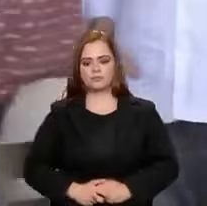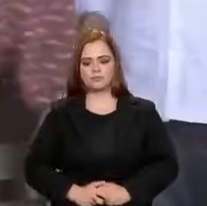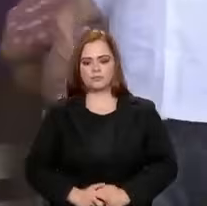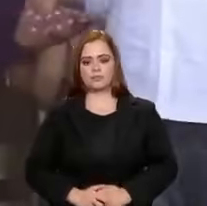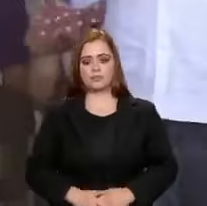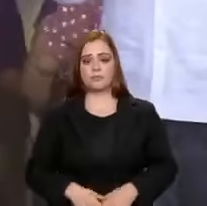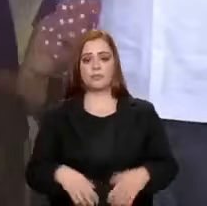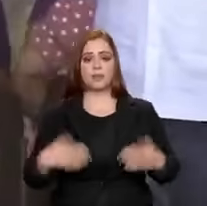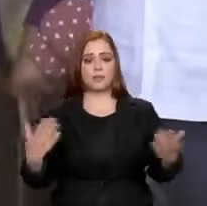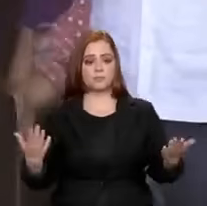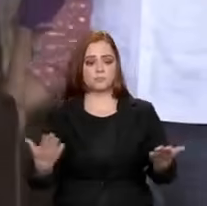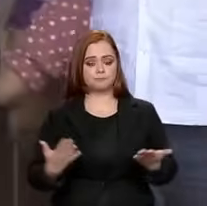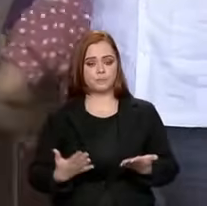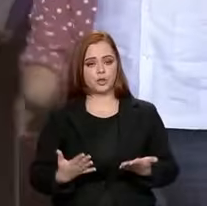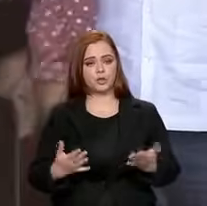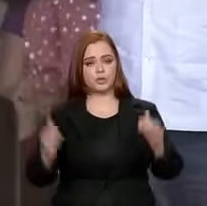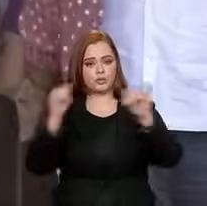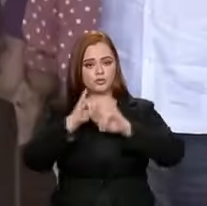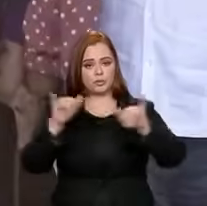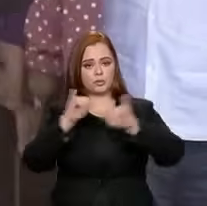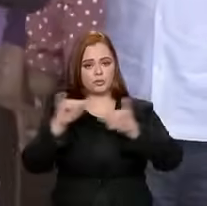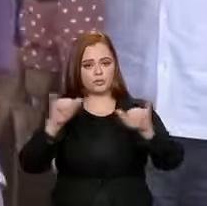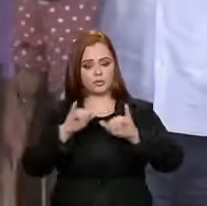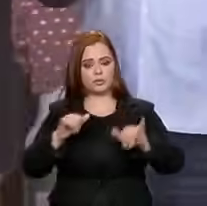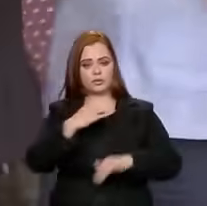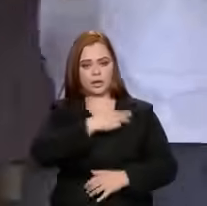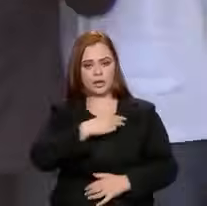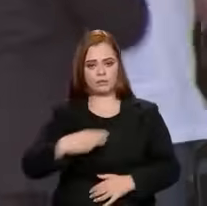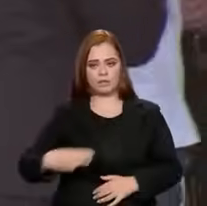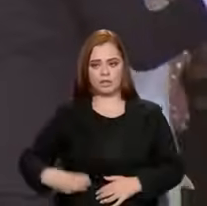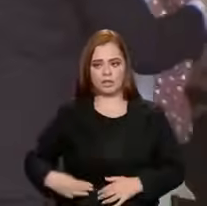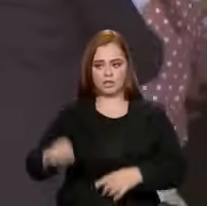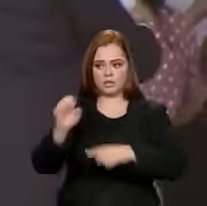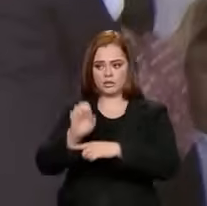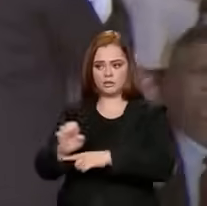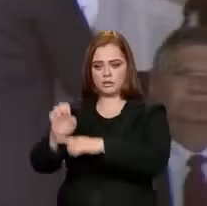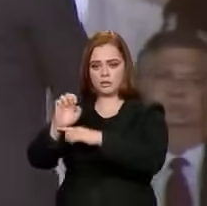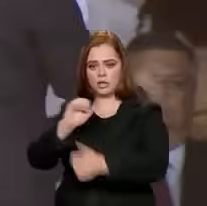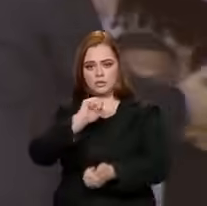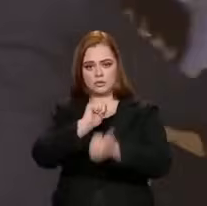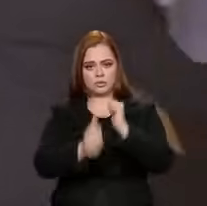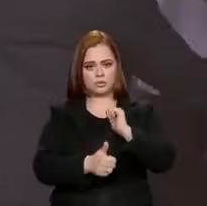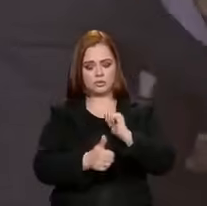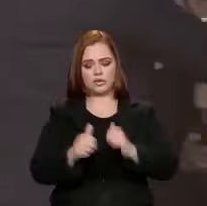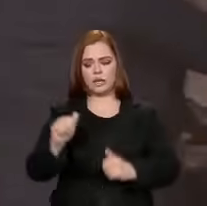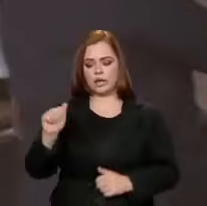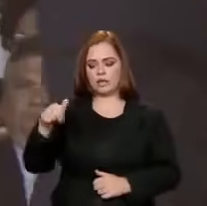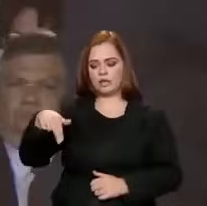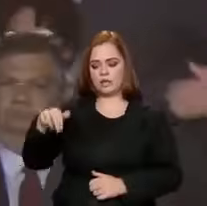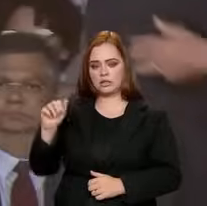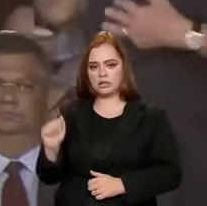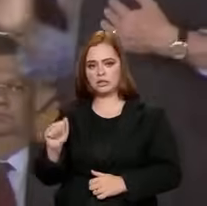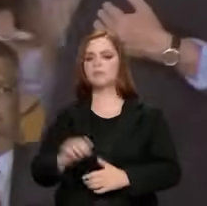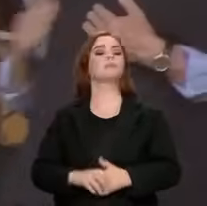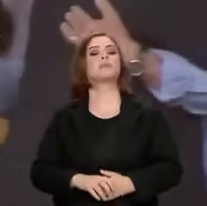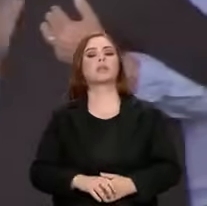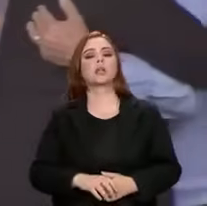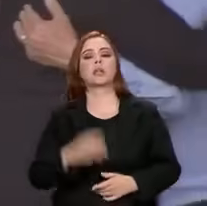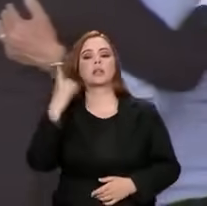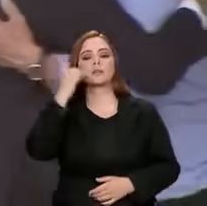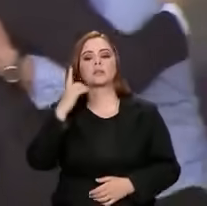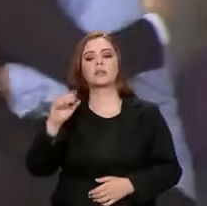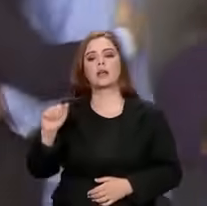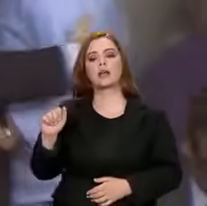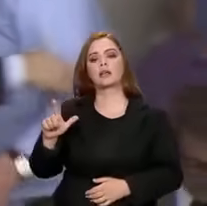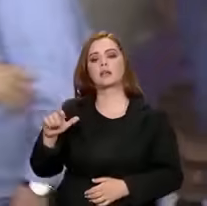registramos a presença da ministra de estado do esporte Ana Moser da deputada Alice Portugal